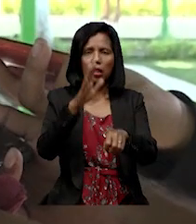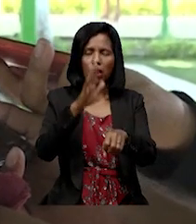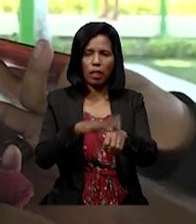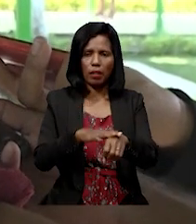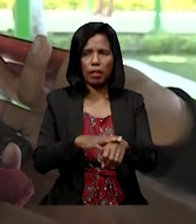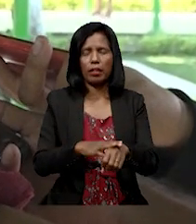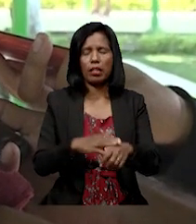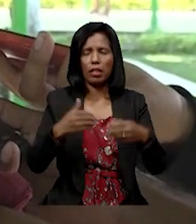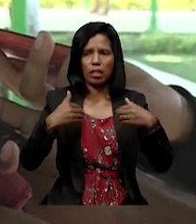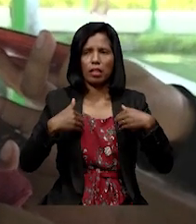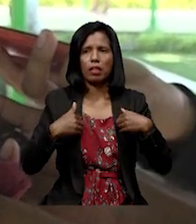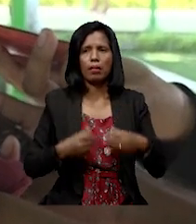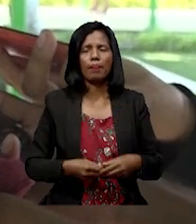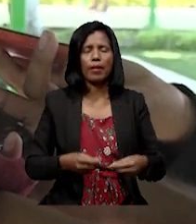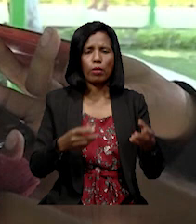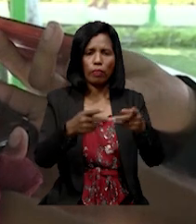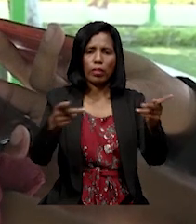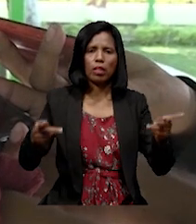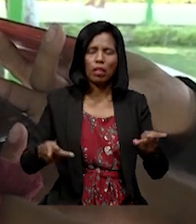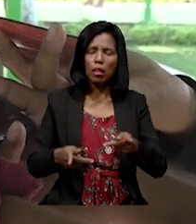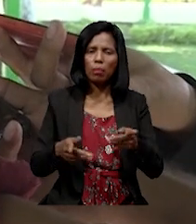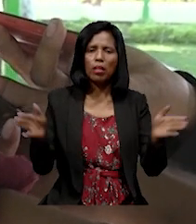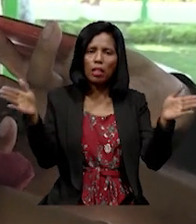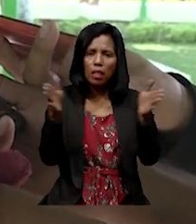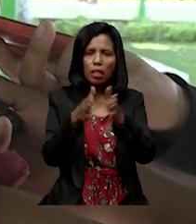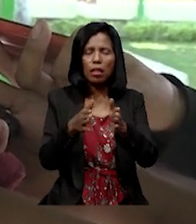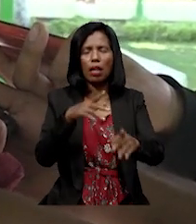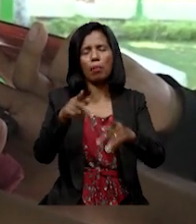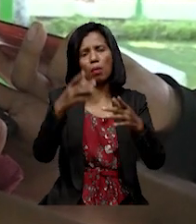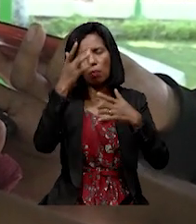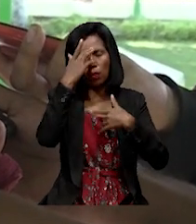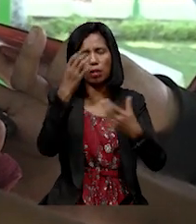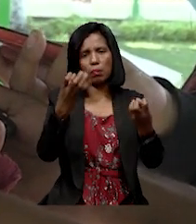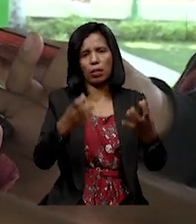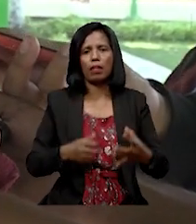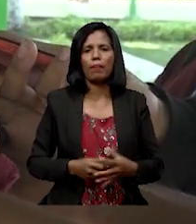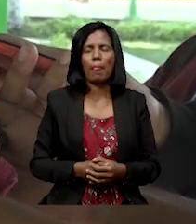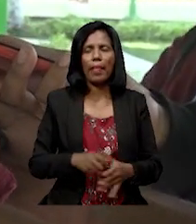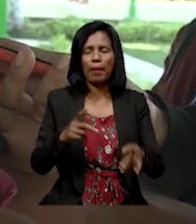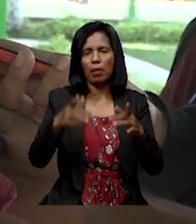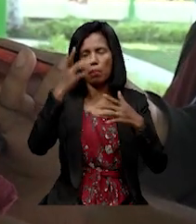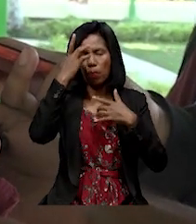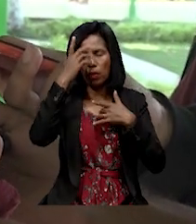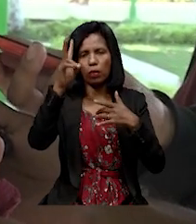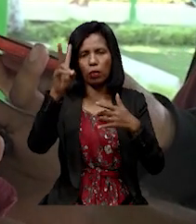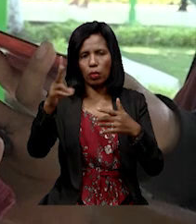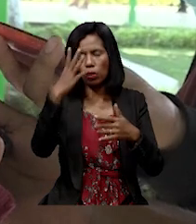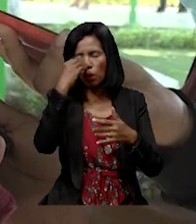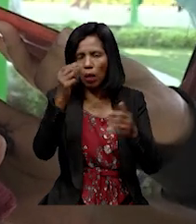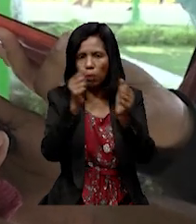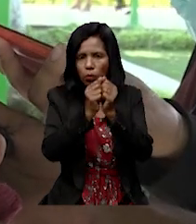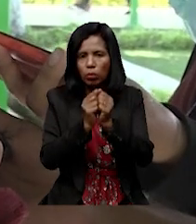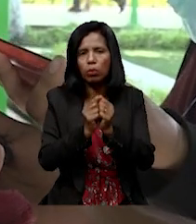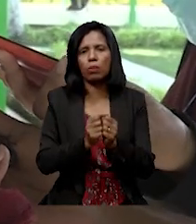ida ne la pabrese hatu pacientes ira hatu tamba emana em rua maka atu zoin e depois o Beru